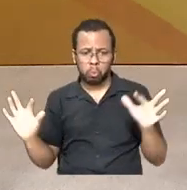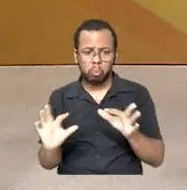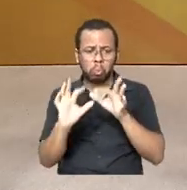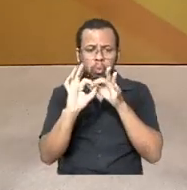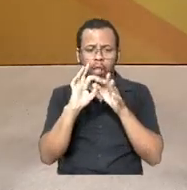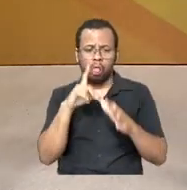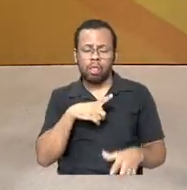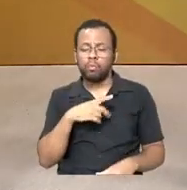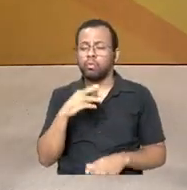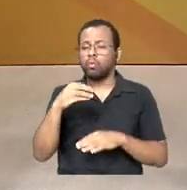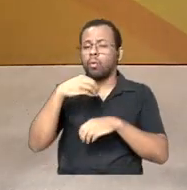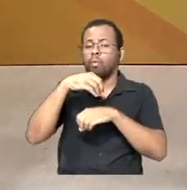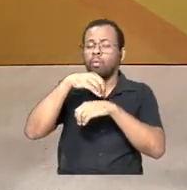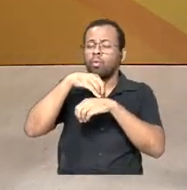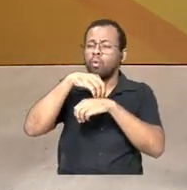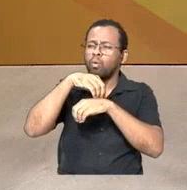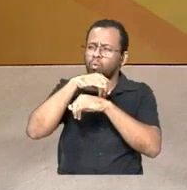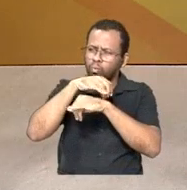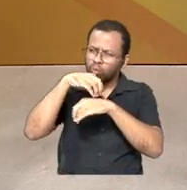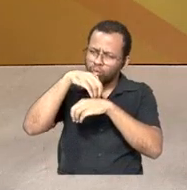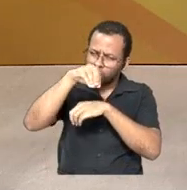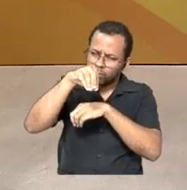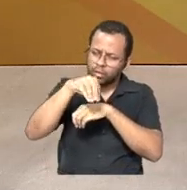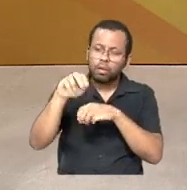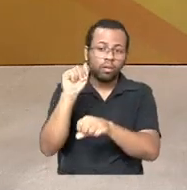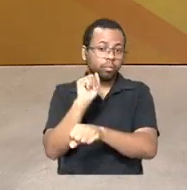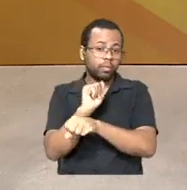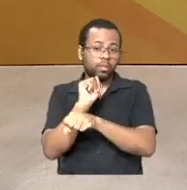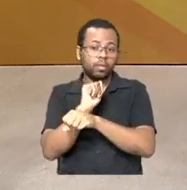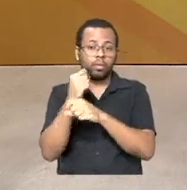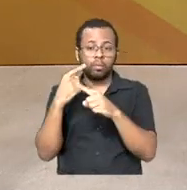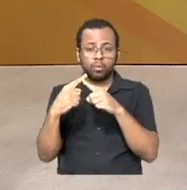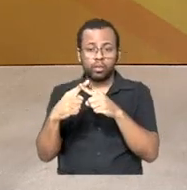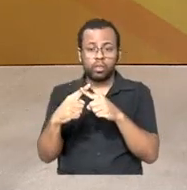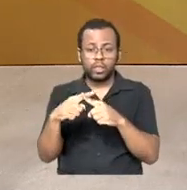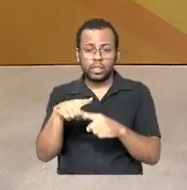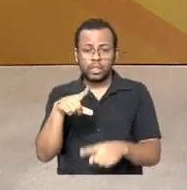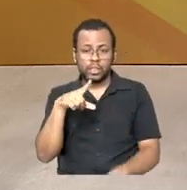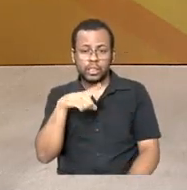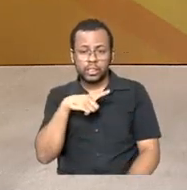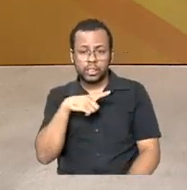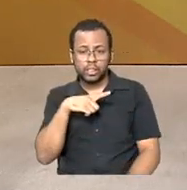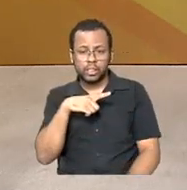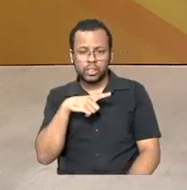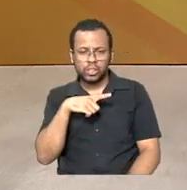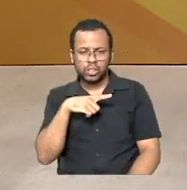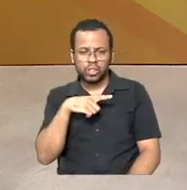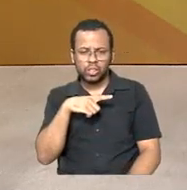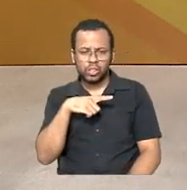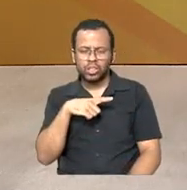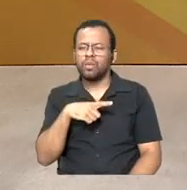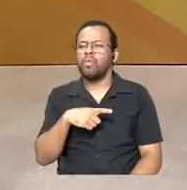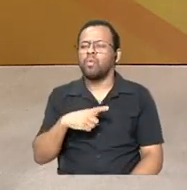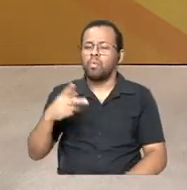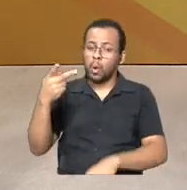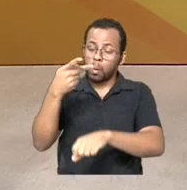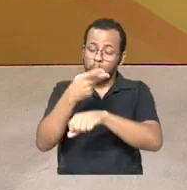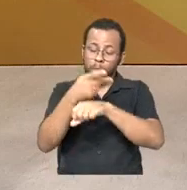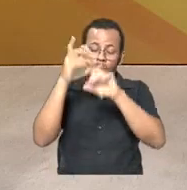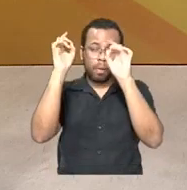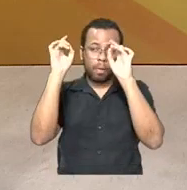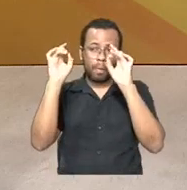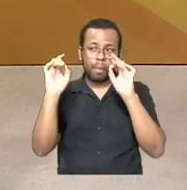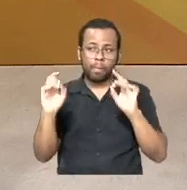temos um recado para você se prepara porque vem por aí uma mega premiação